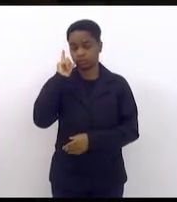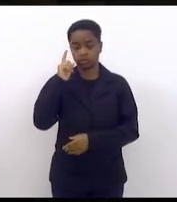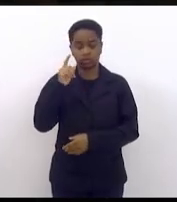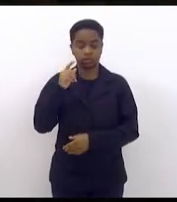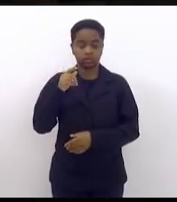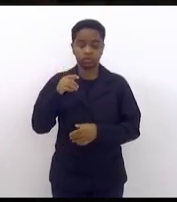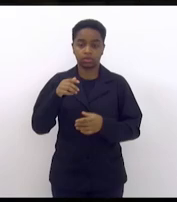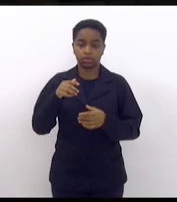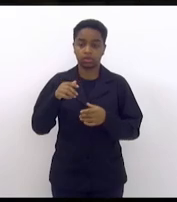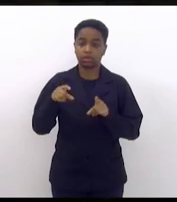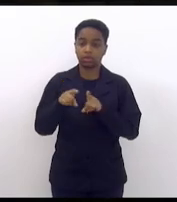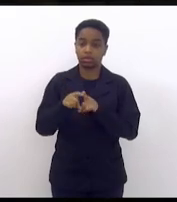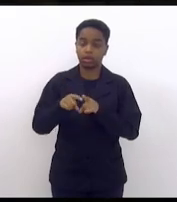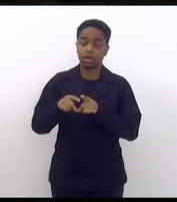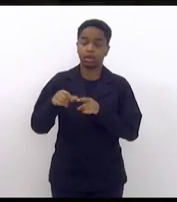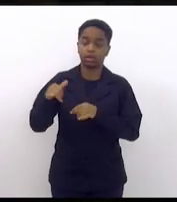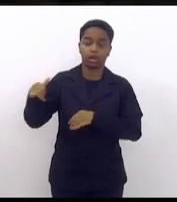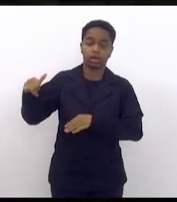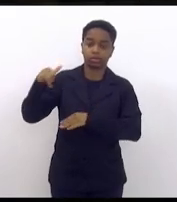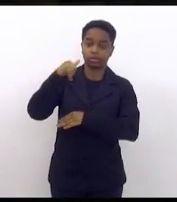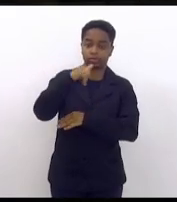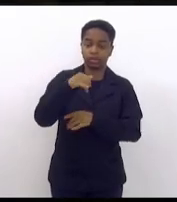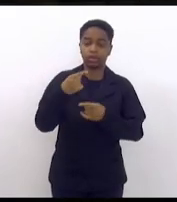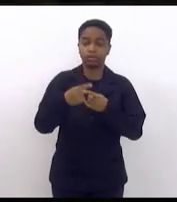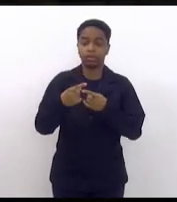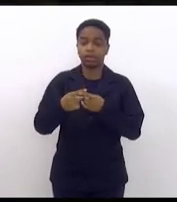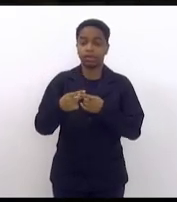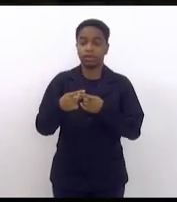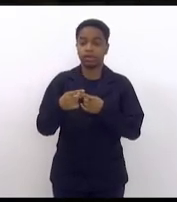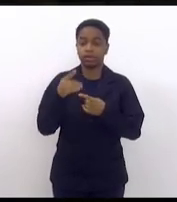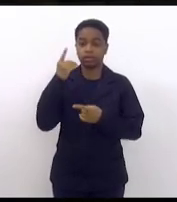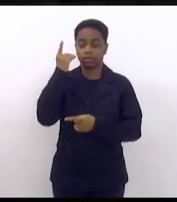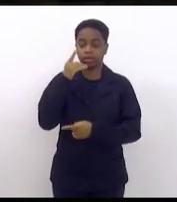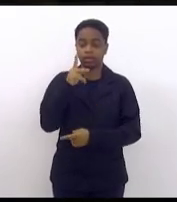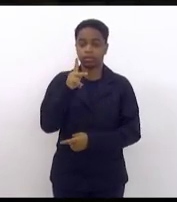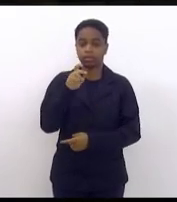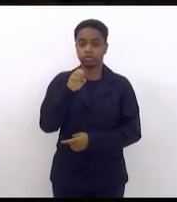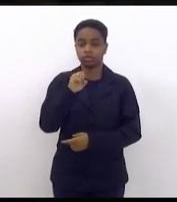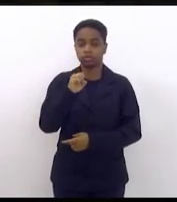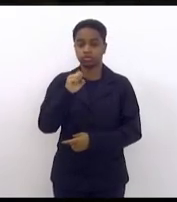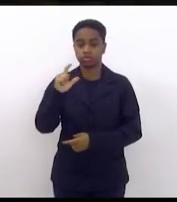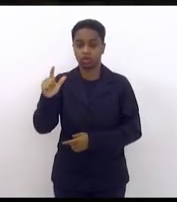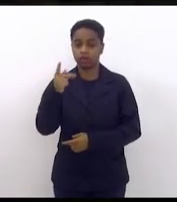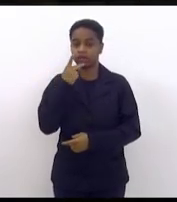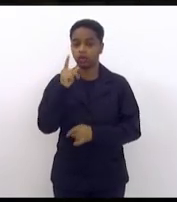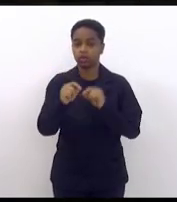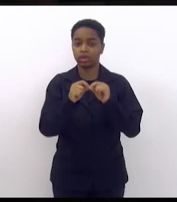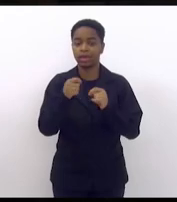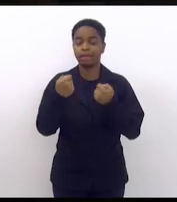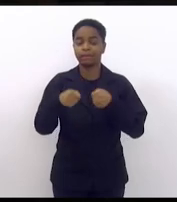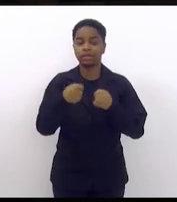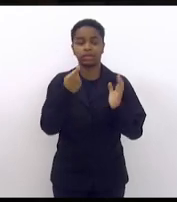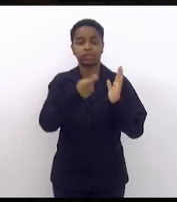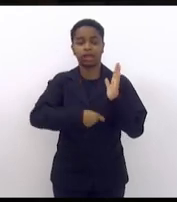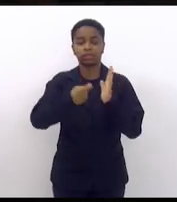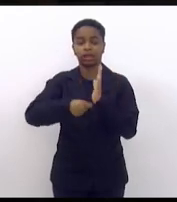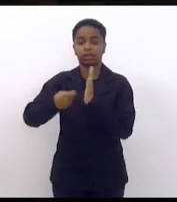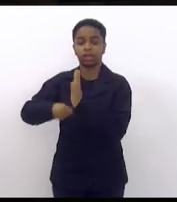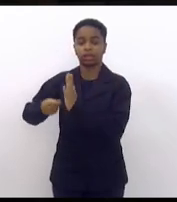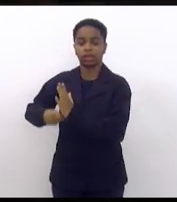por uma parlamentar do PSOL, que a bandeira do PSOL taxar os ricos. Também é a